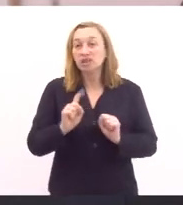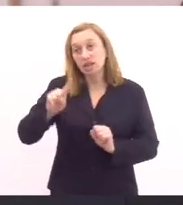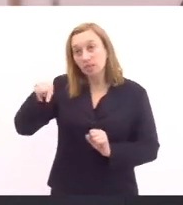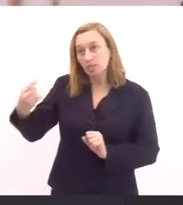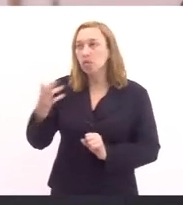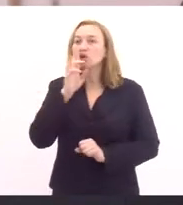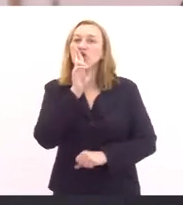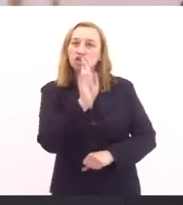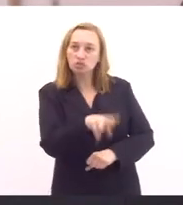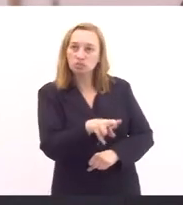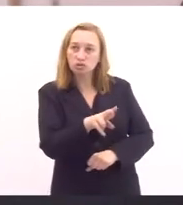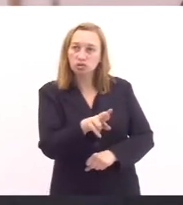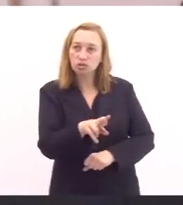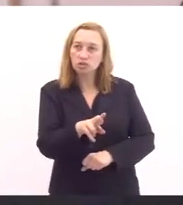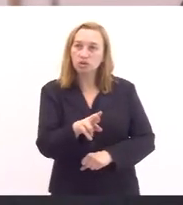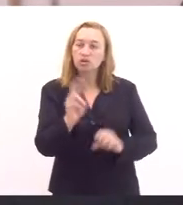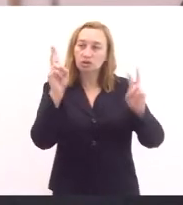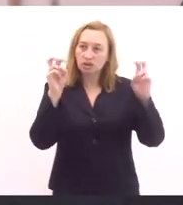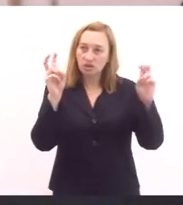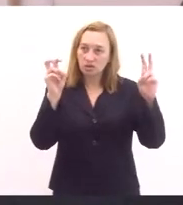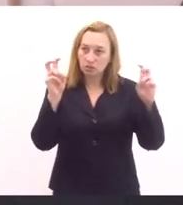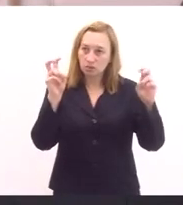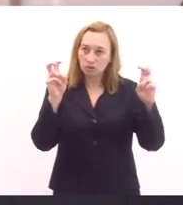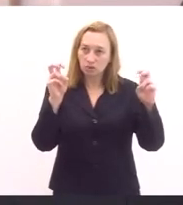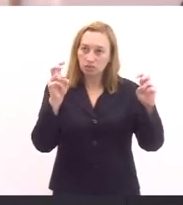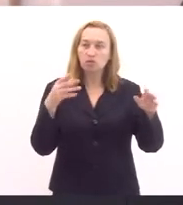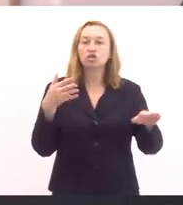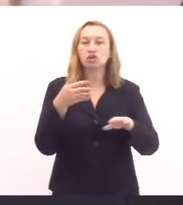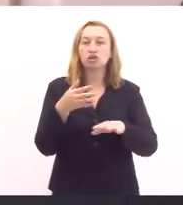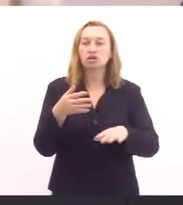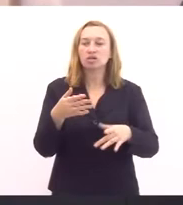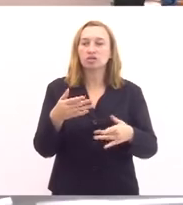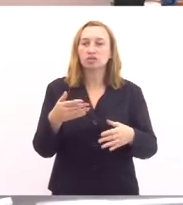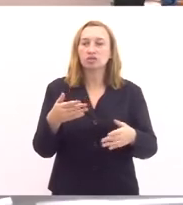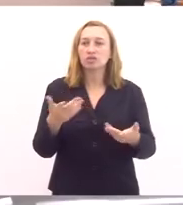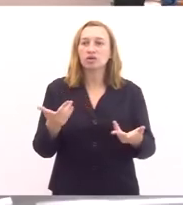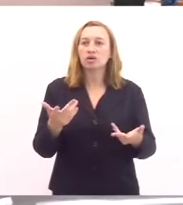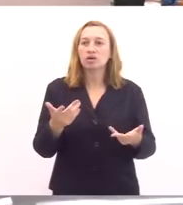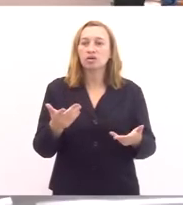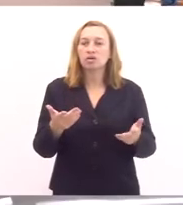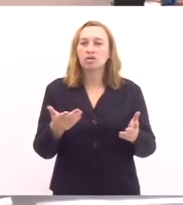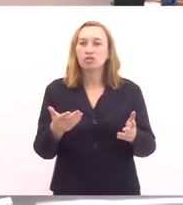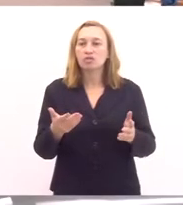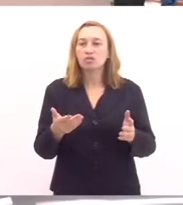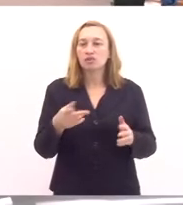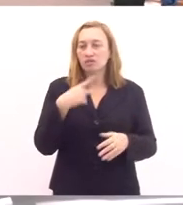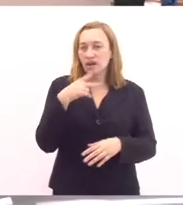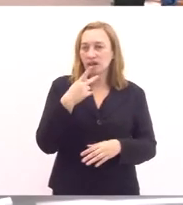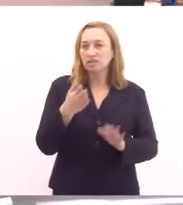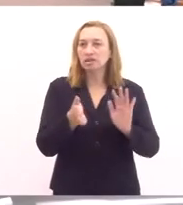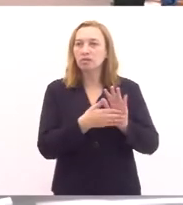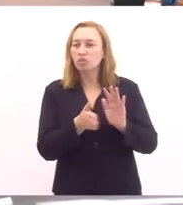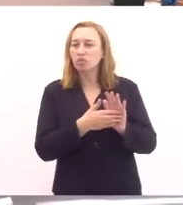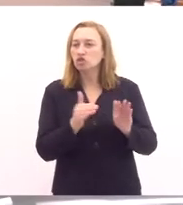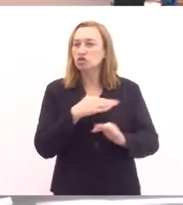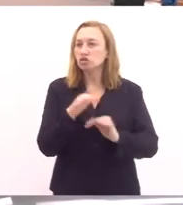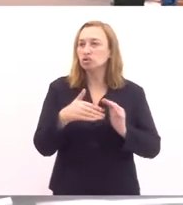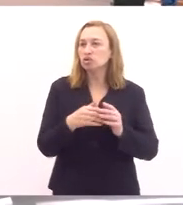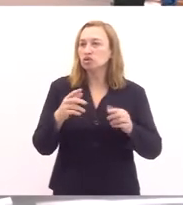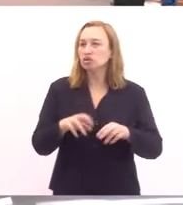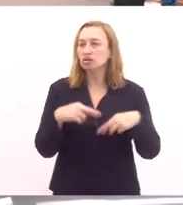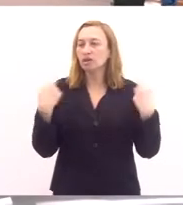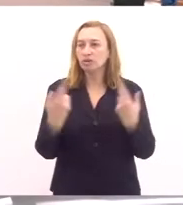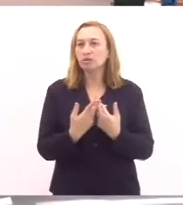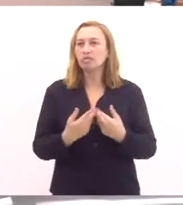depois responder as questões que foram que forem levantadas ou propostos pelas que participam da